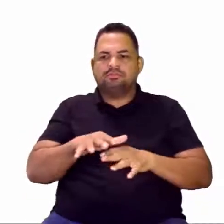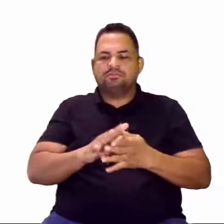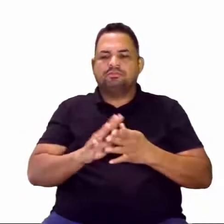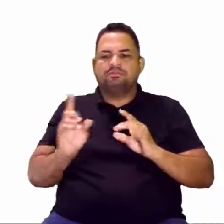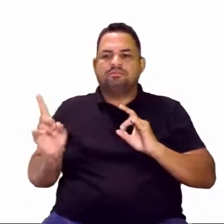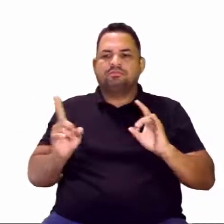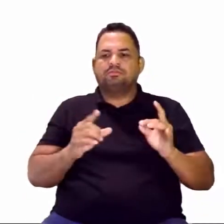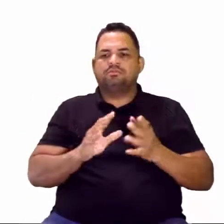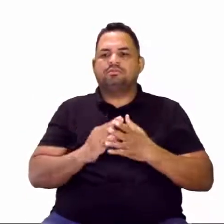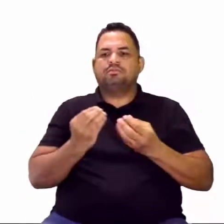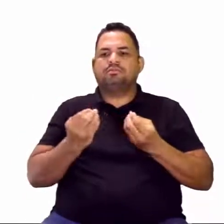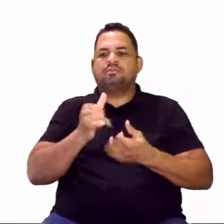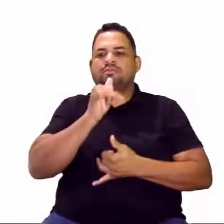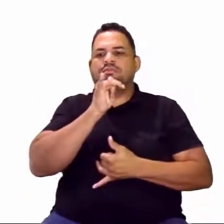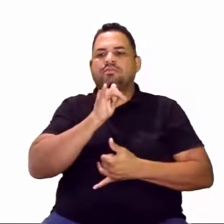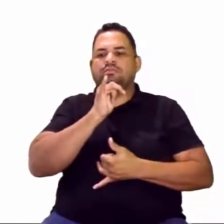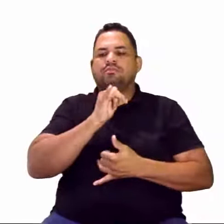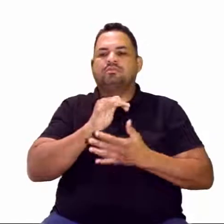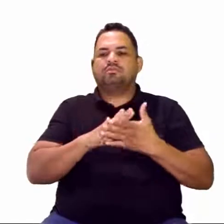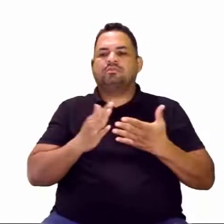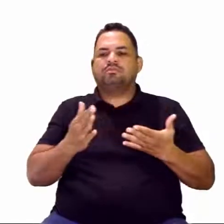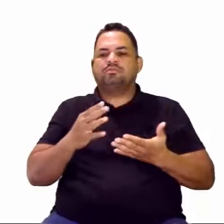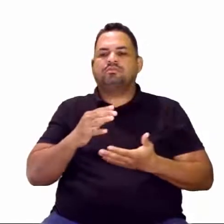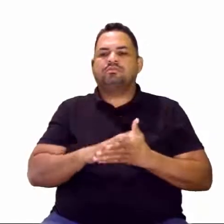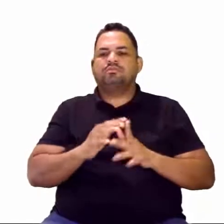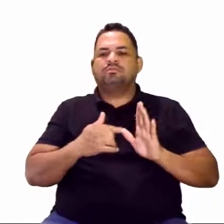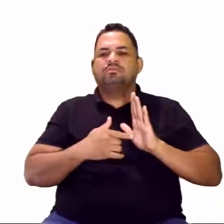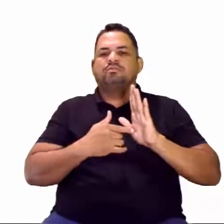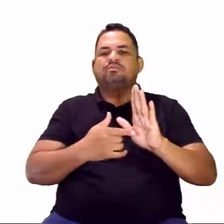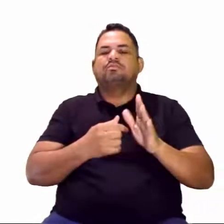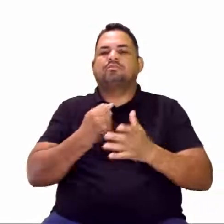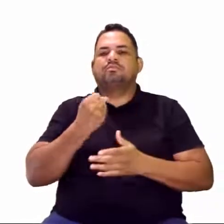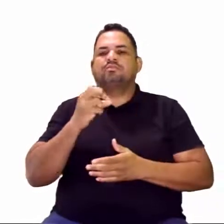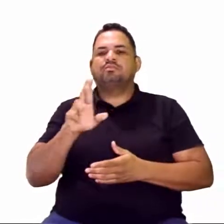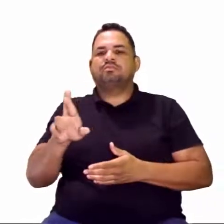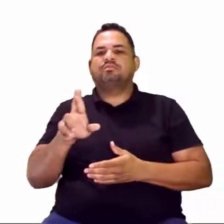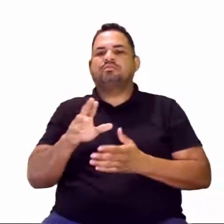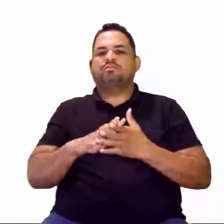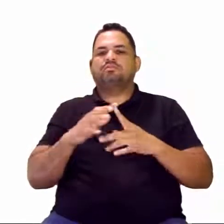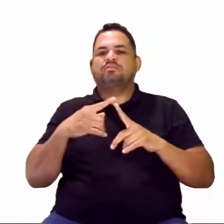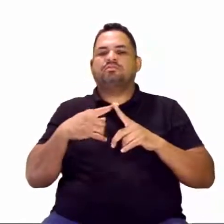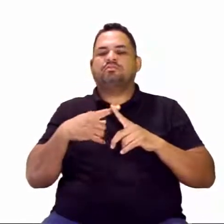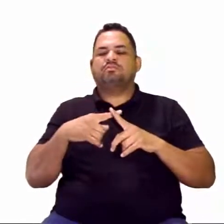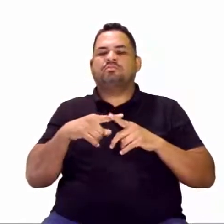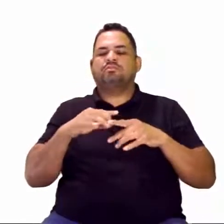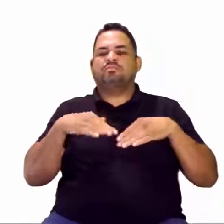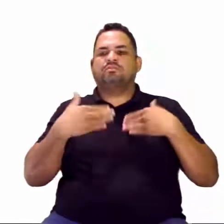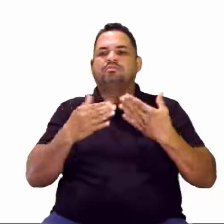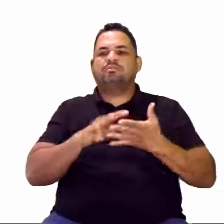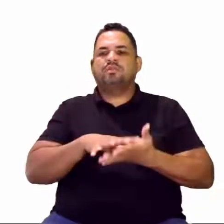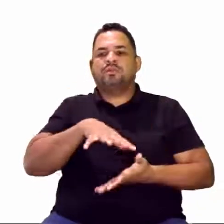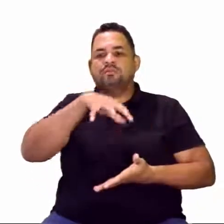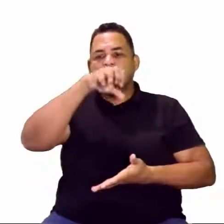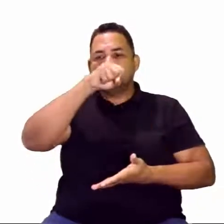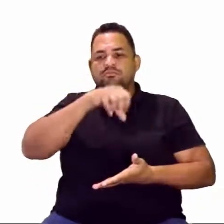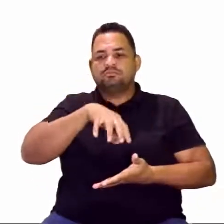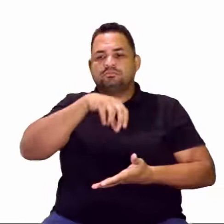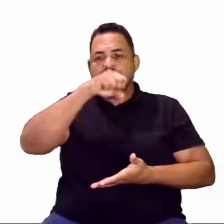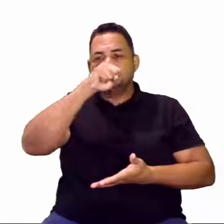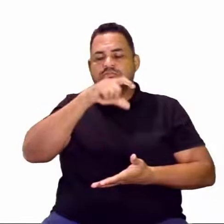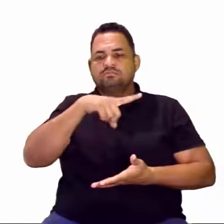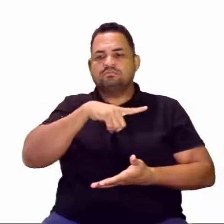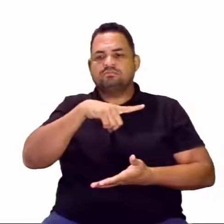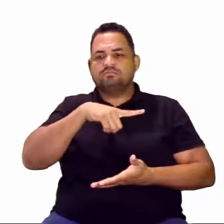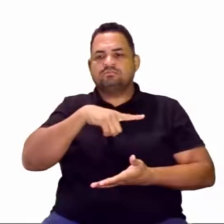si. Como exemplo, eu mostrei o ar atmosférico, porque toda hora que nós respiramos,